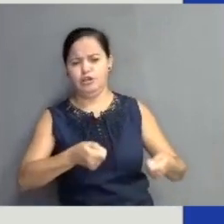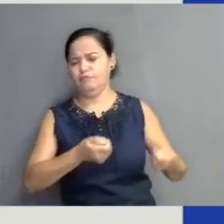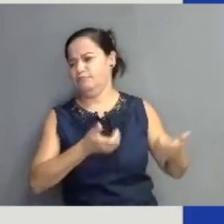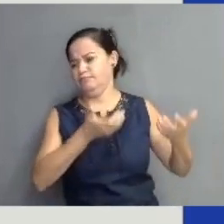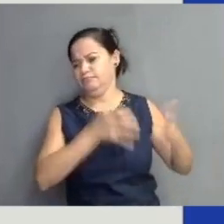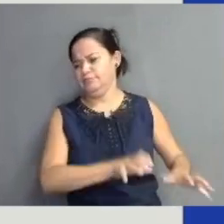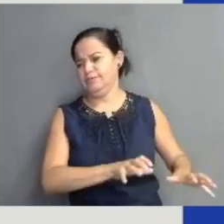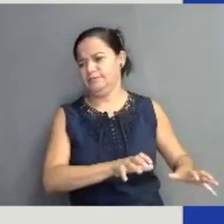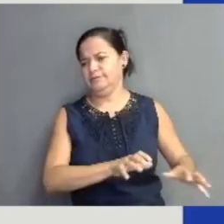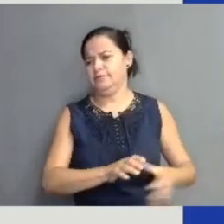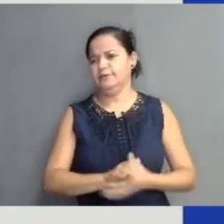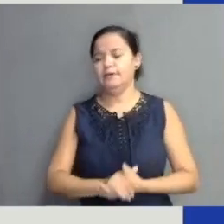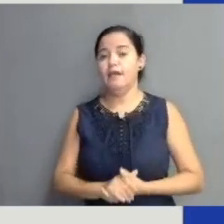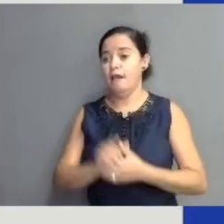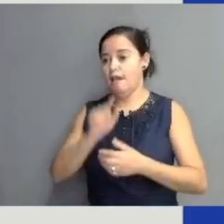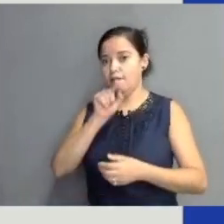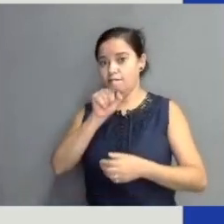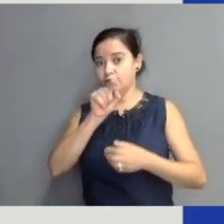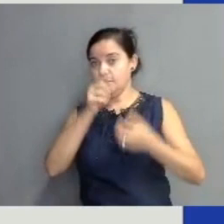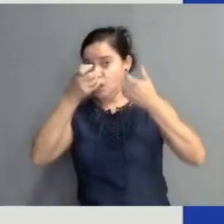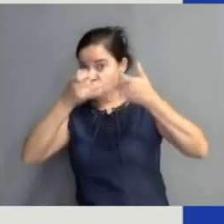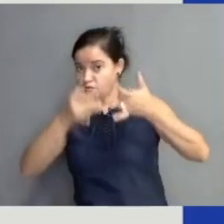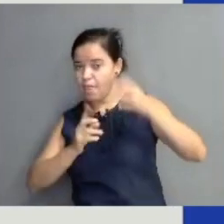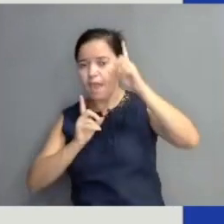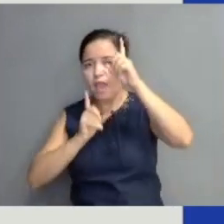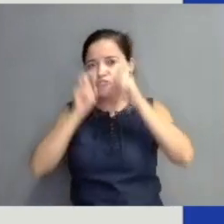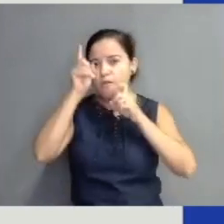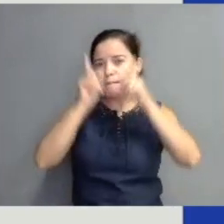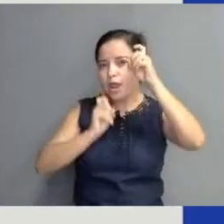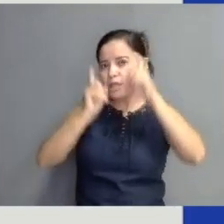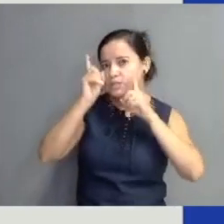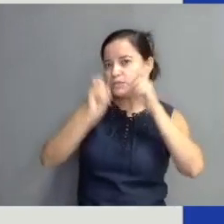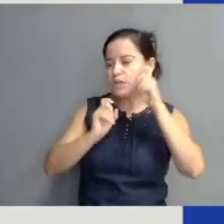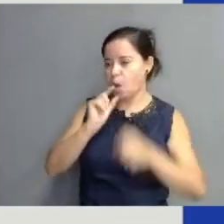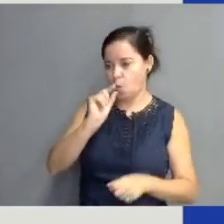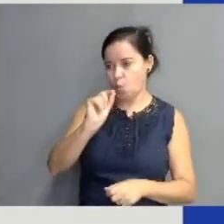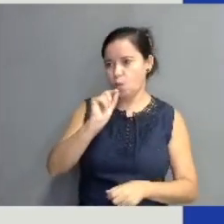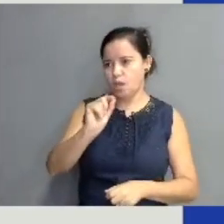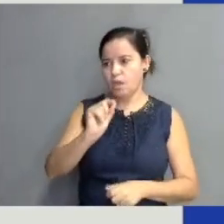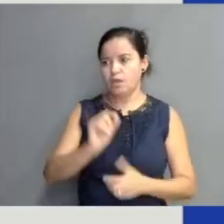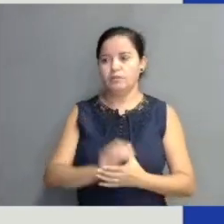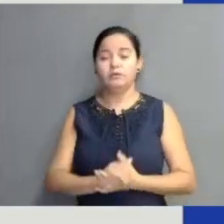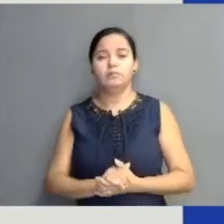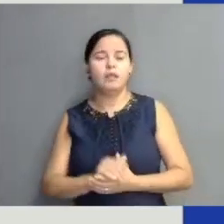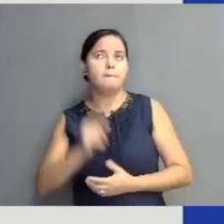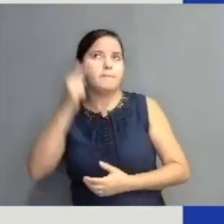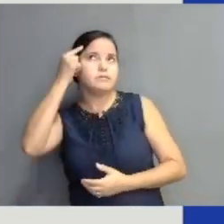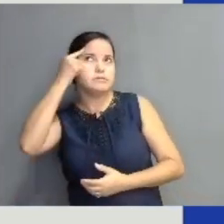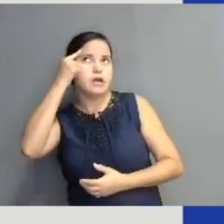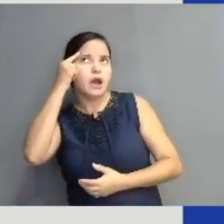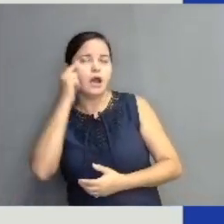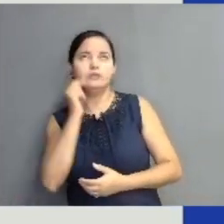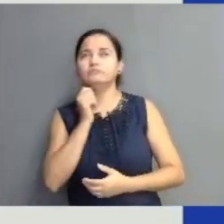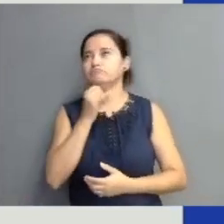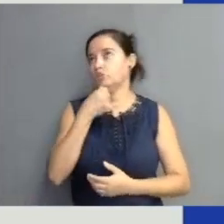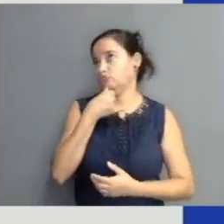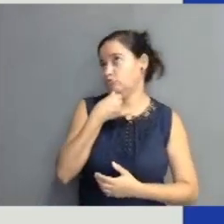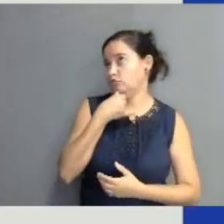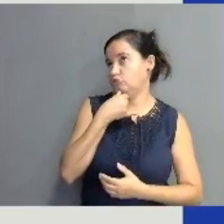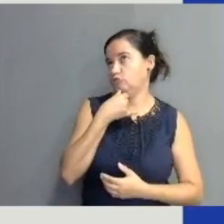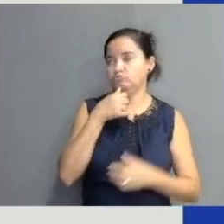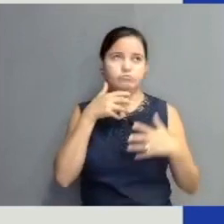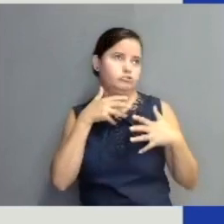explica a expressão facial do menino que aparece no texto 2. Você pode aí classificar como ele está pensativo, ele está triste, ou ele